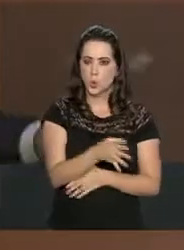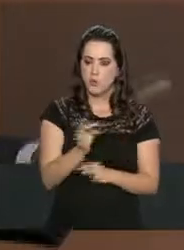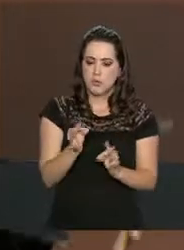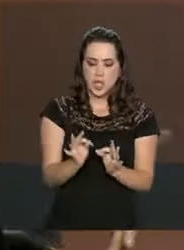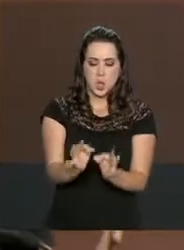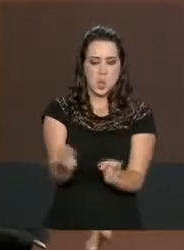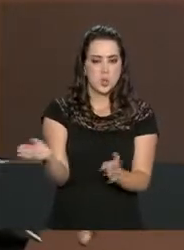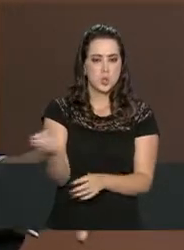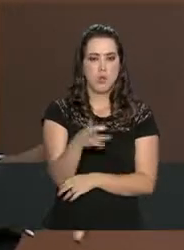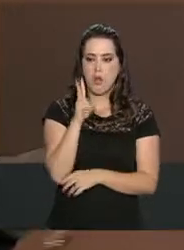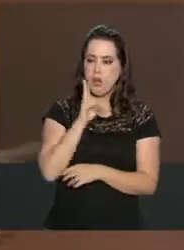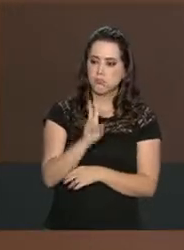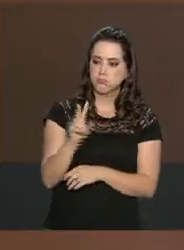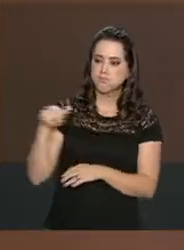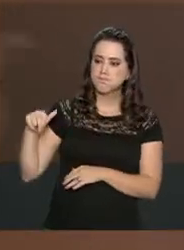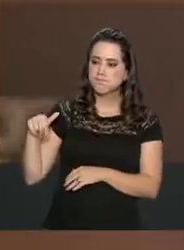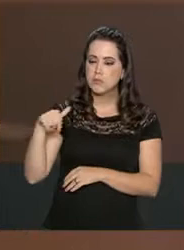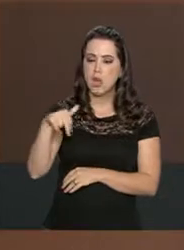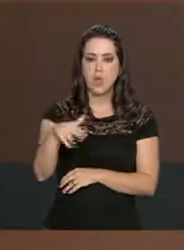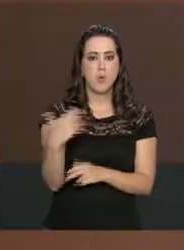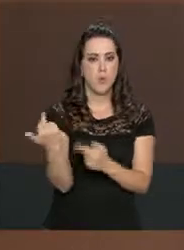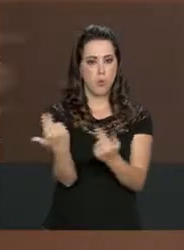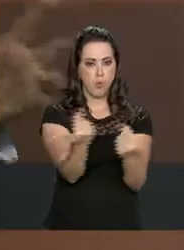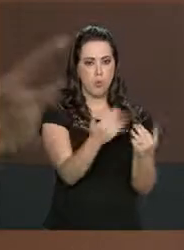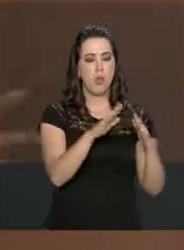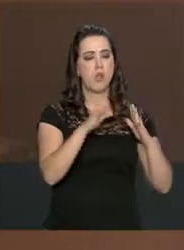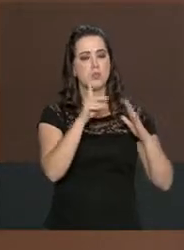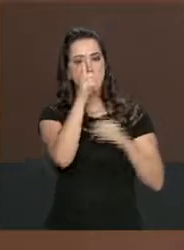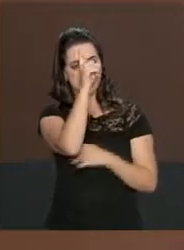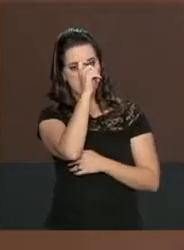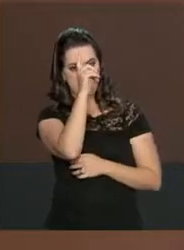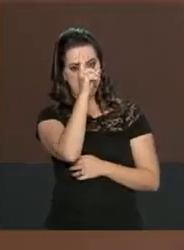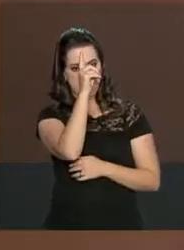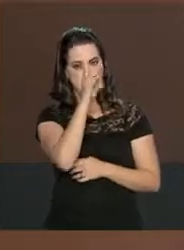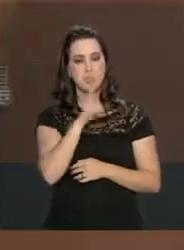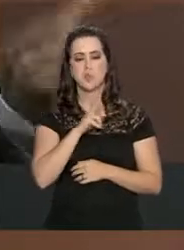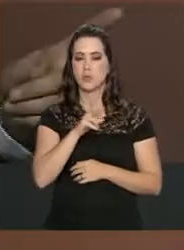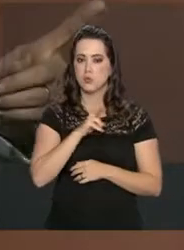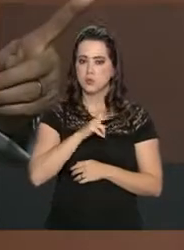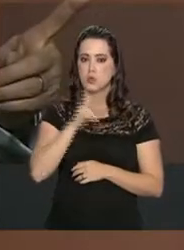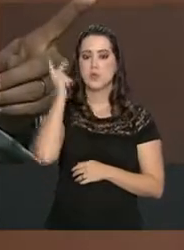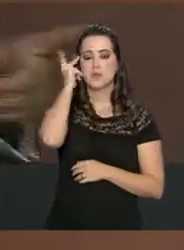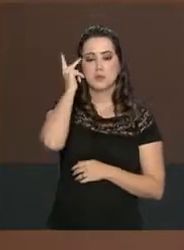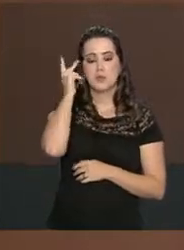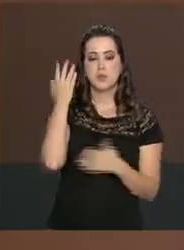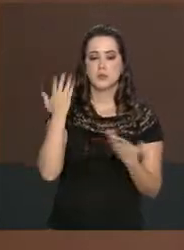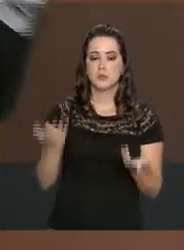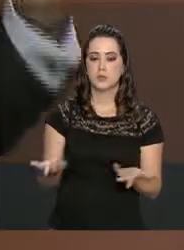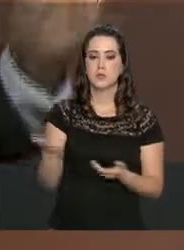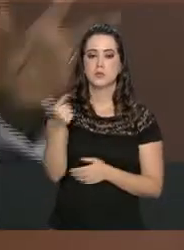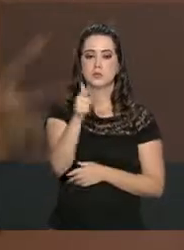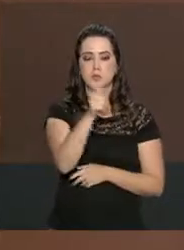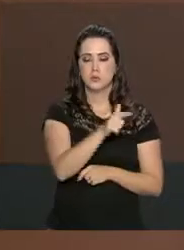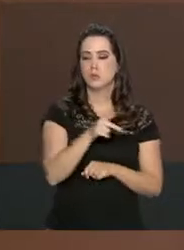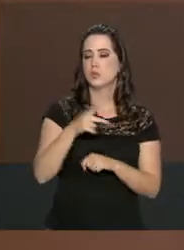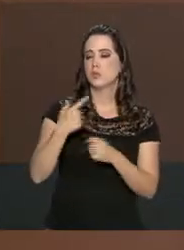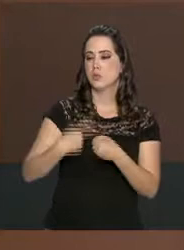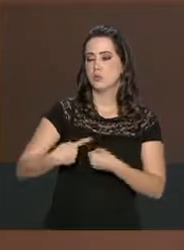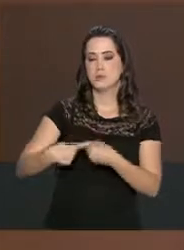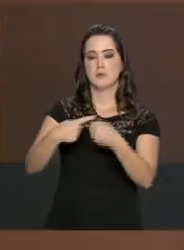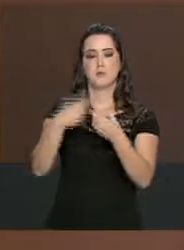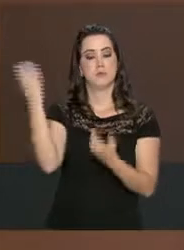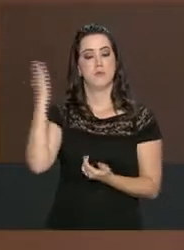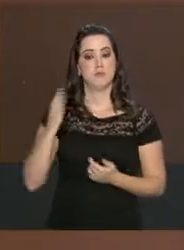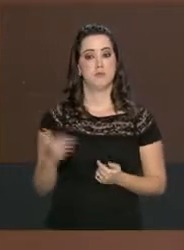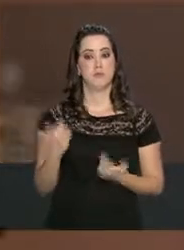Quem entra nesse hospital é como se estivesse entrando nos grandes hospitais particulares de São Paulo, não é? E de outros estados